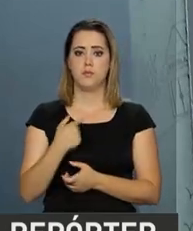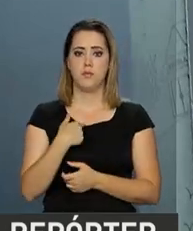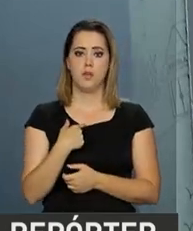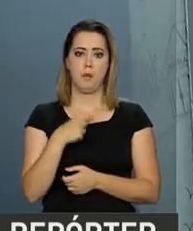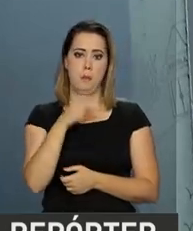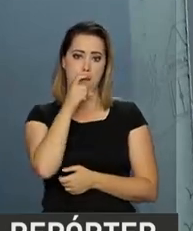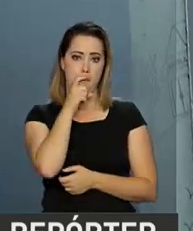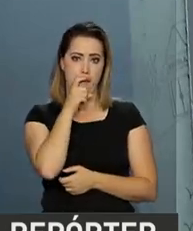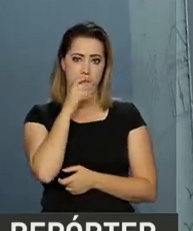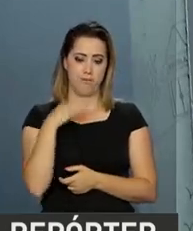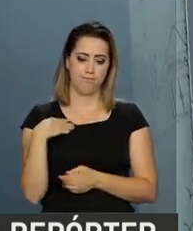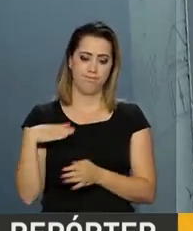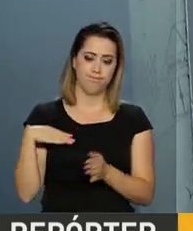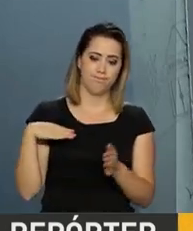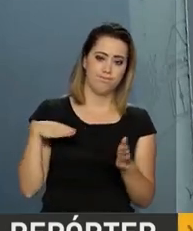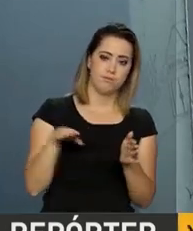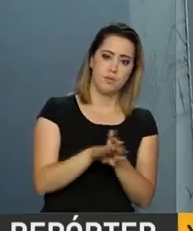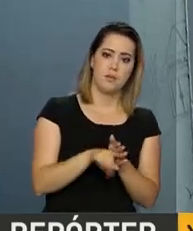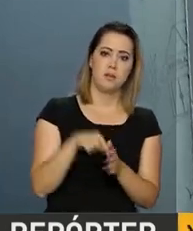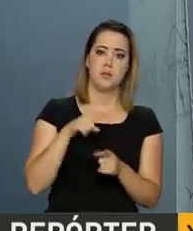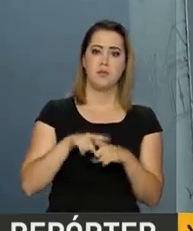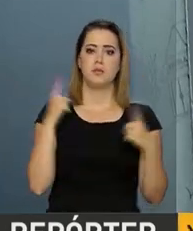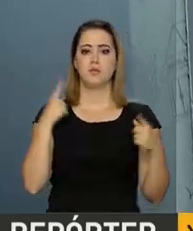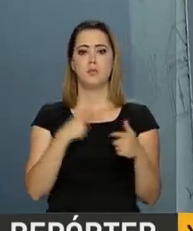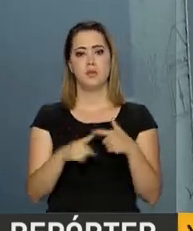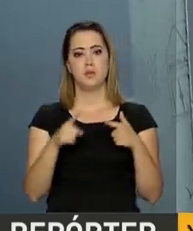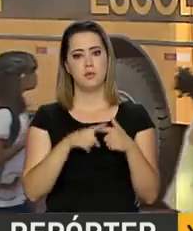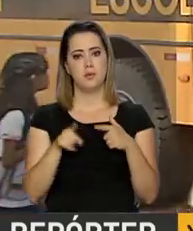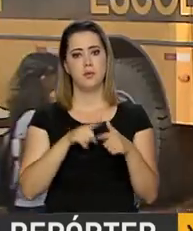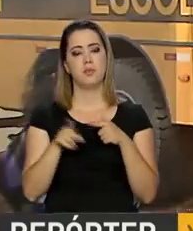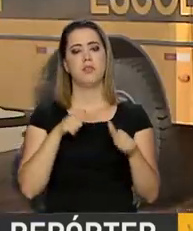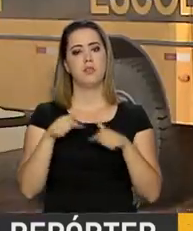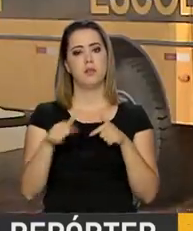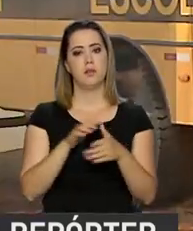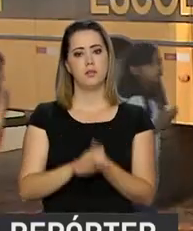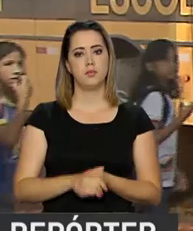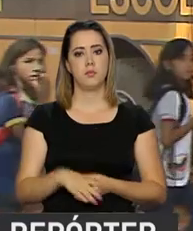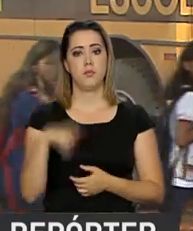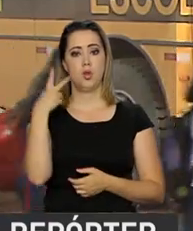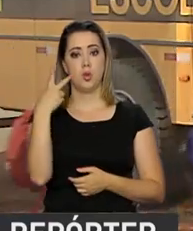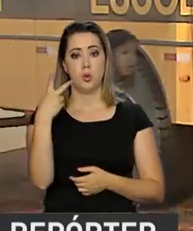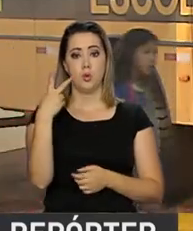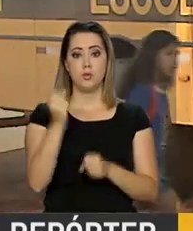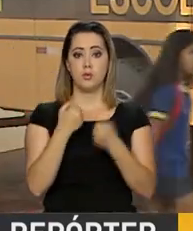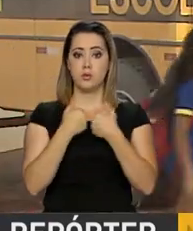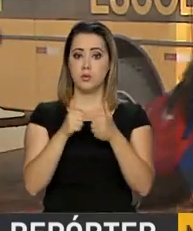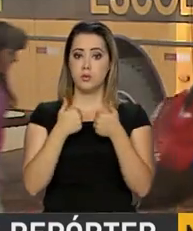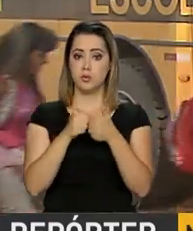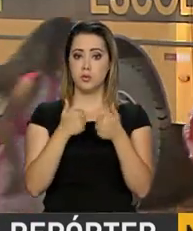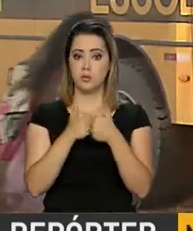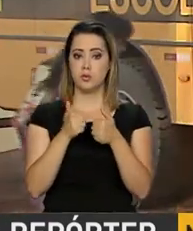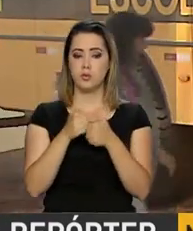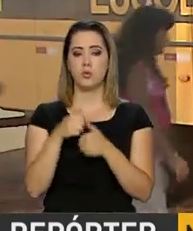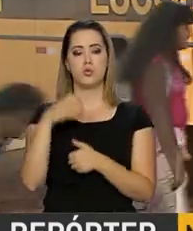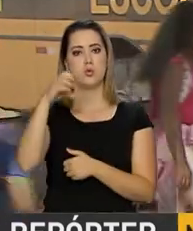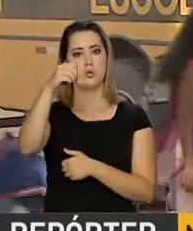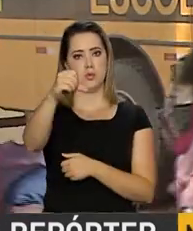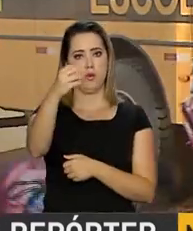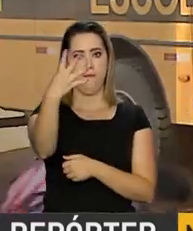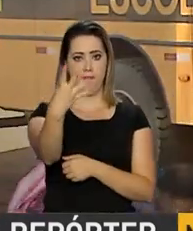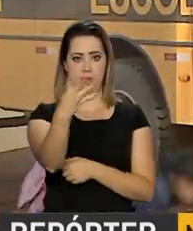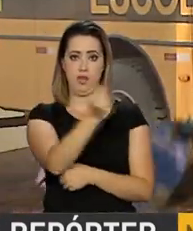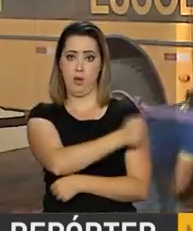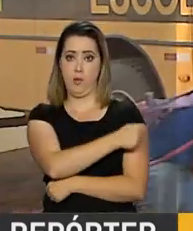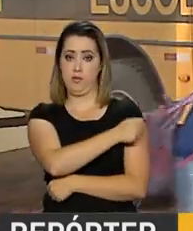meu pai mas ia atrapalhar ele trabalhar são dois para atender os 94 alunos